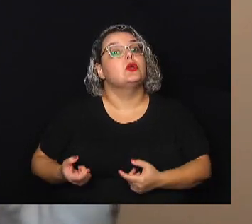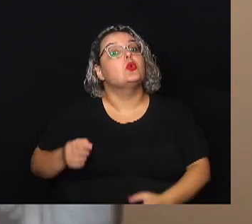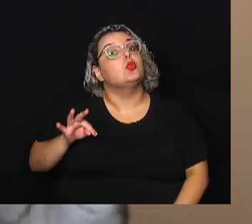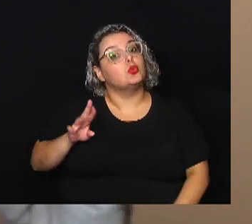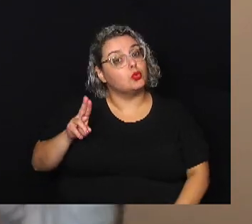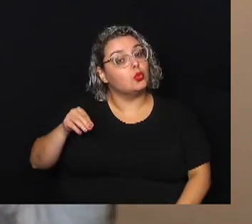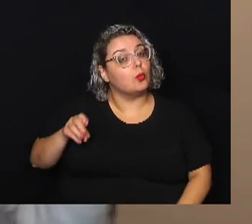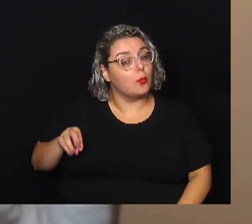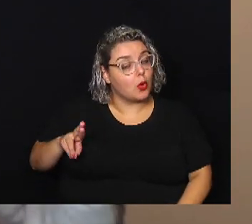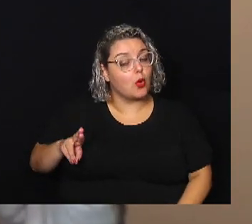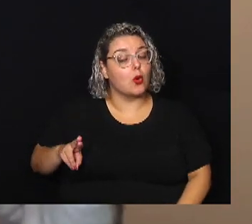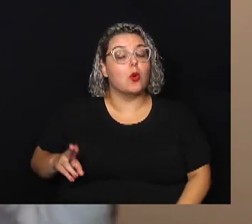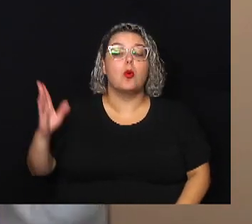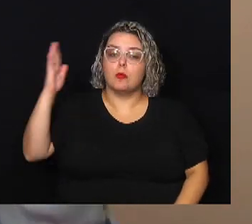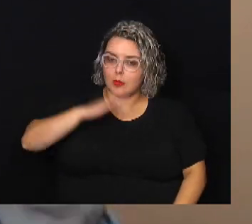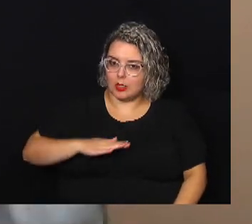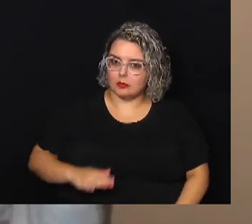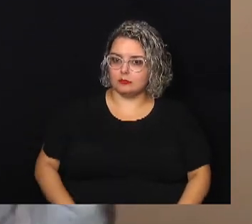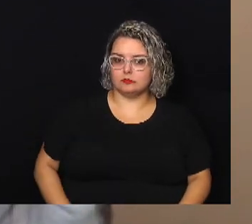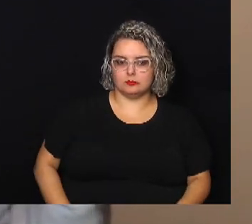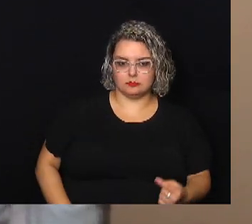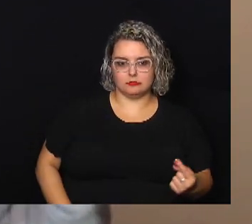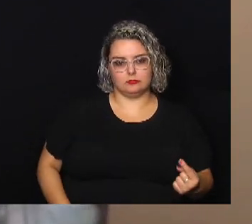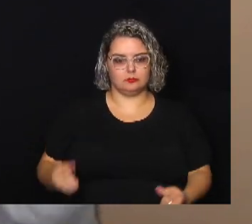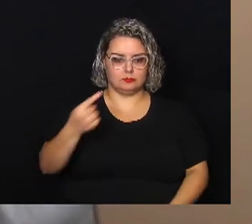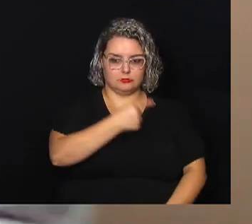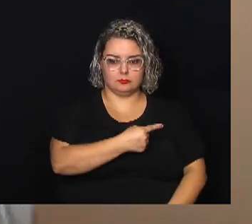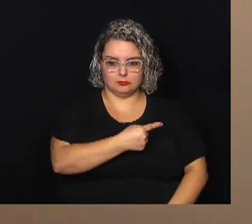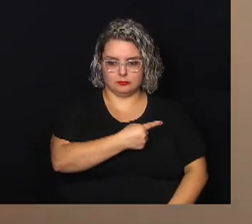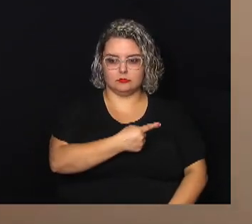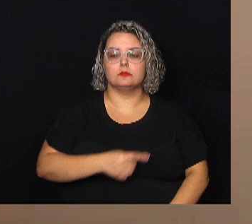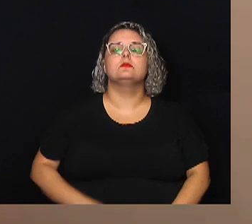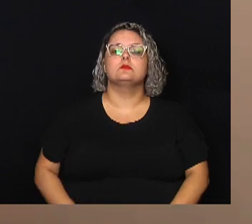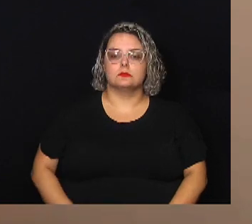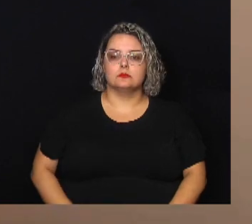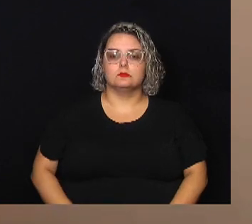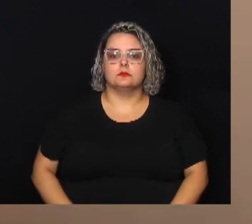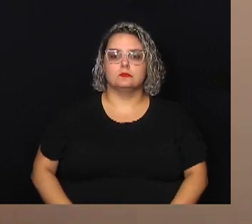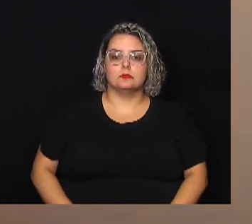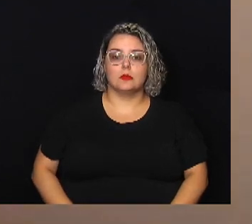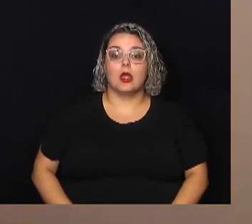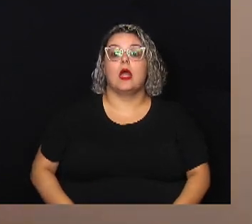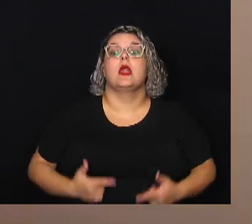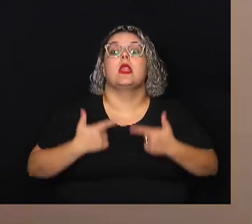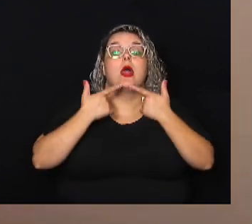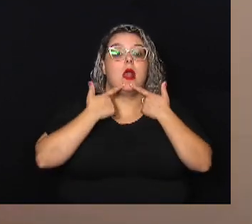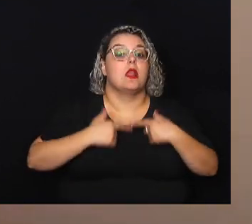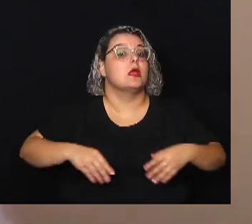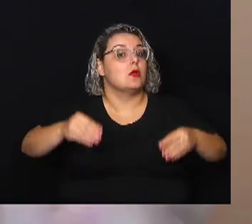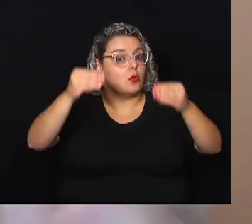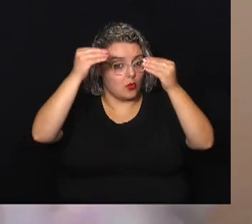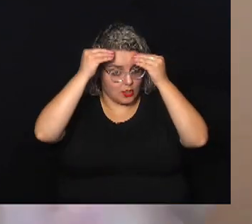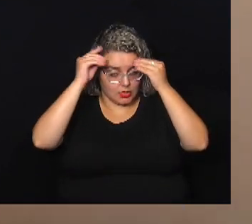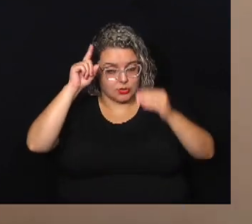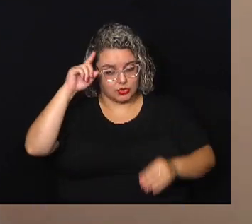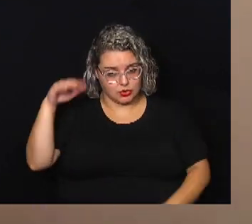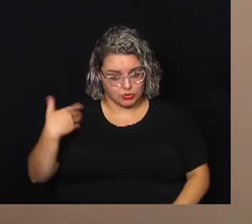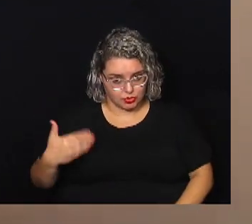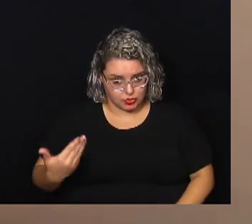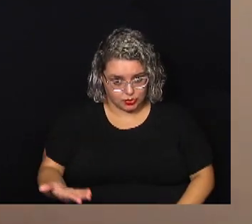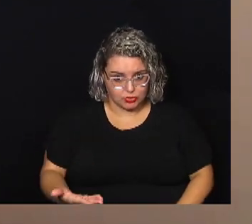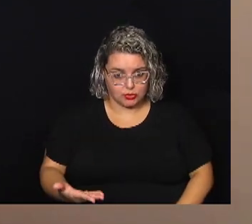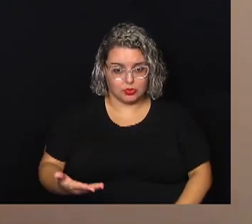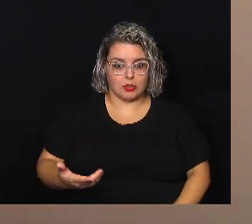são os diagnósticos oncológicos, é o câncer. Acaba que na linguagem do dia a dia, todo mundo chama câncer